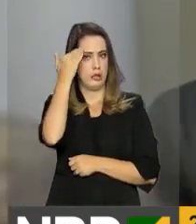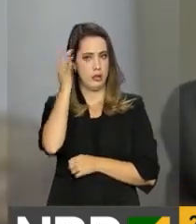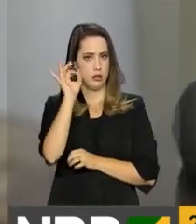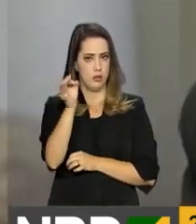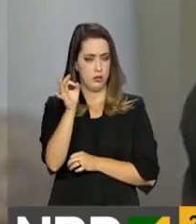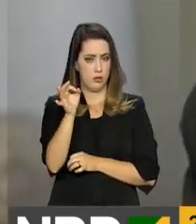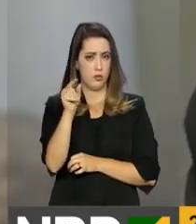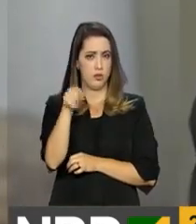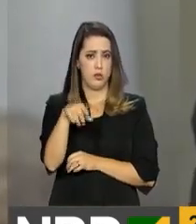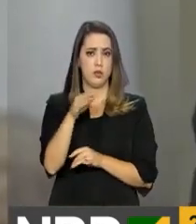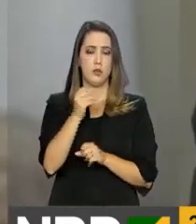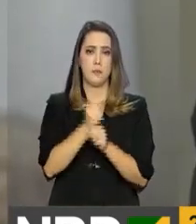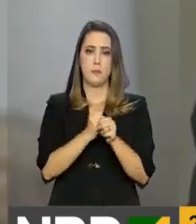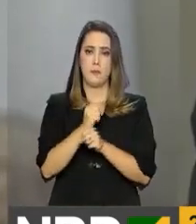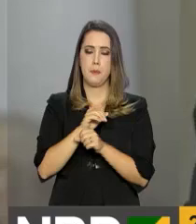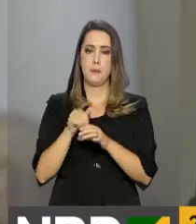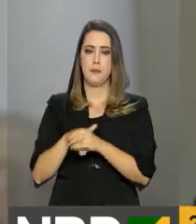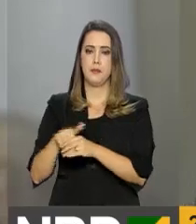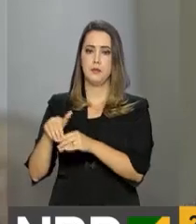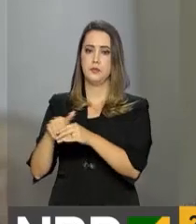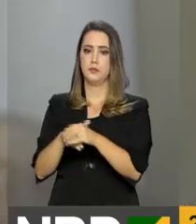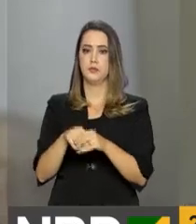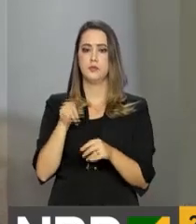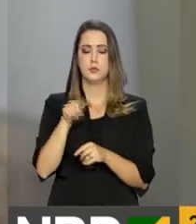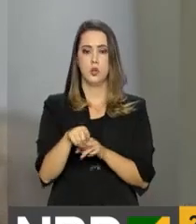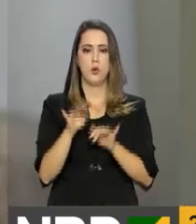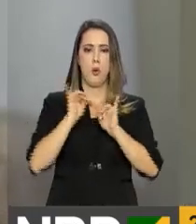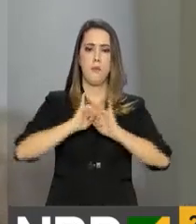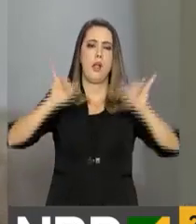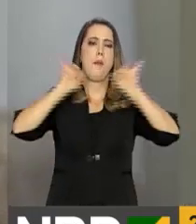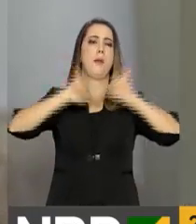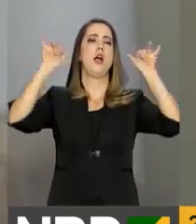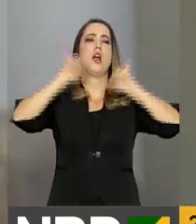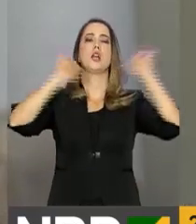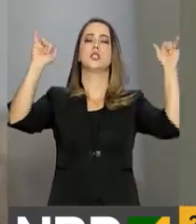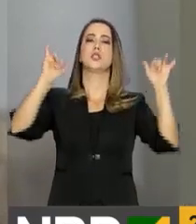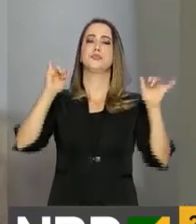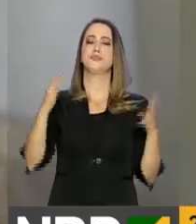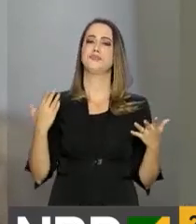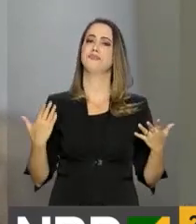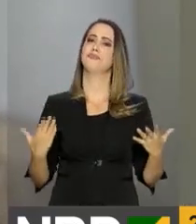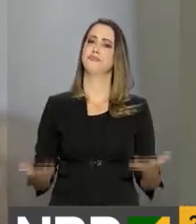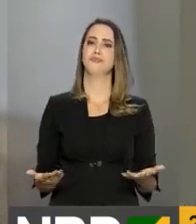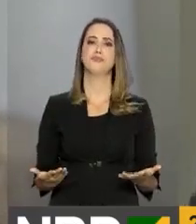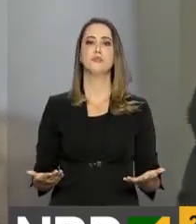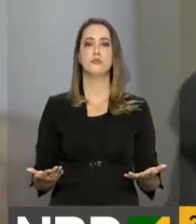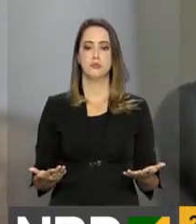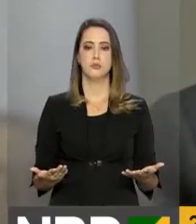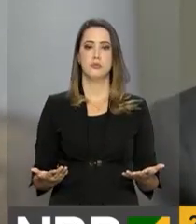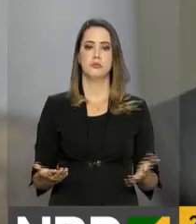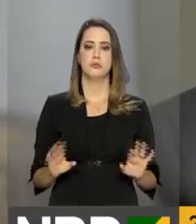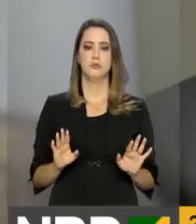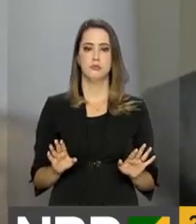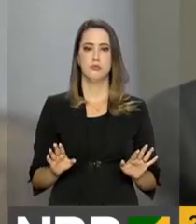que se trata de um ano eleitoral e como foi feita uma campanha muito, muito, digamos, não